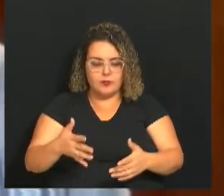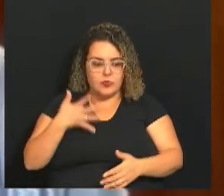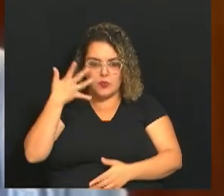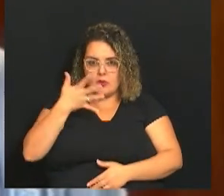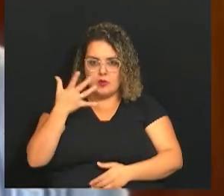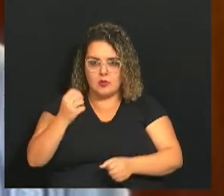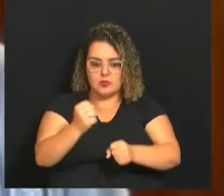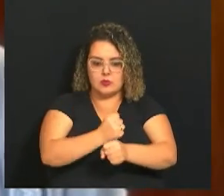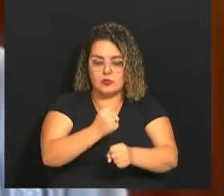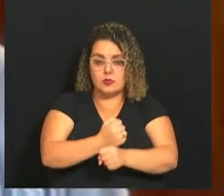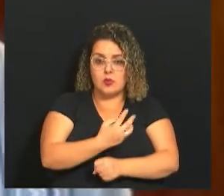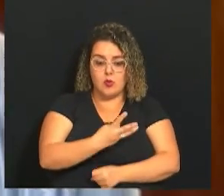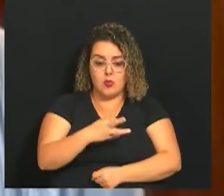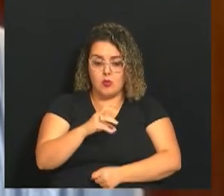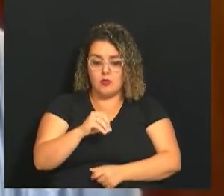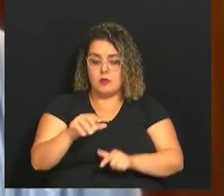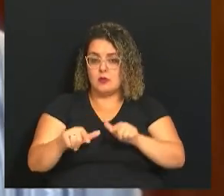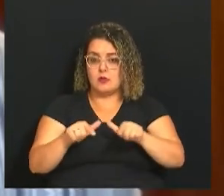30 funcionários,